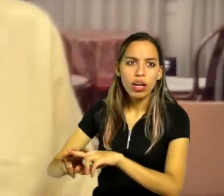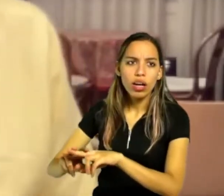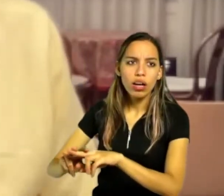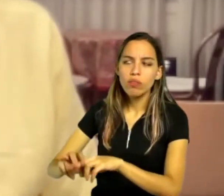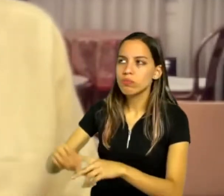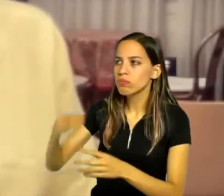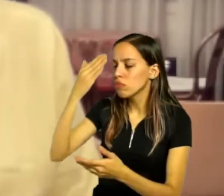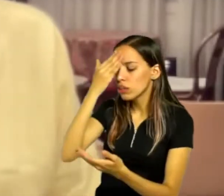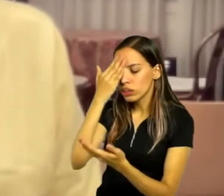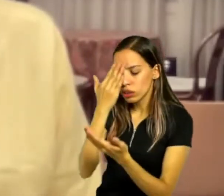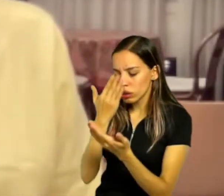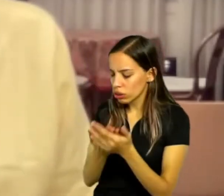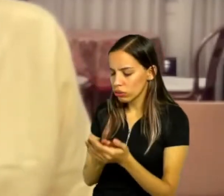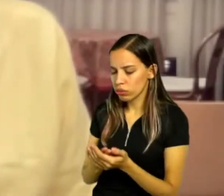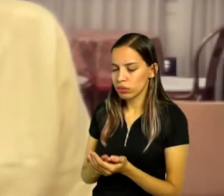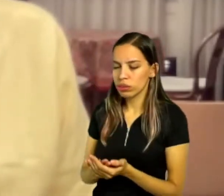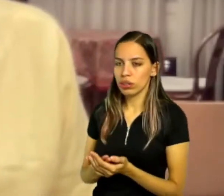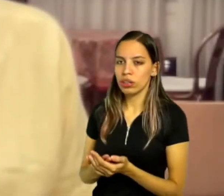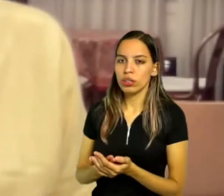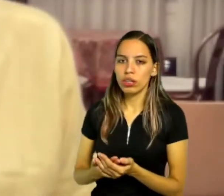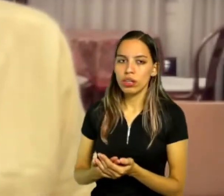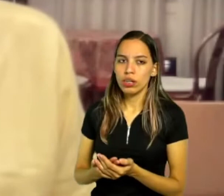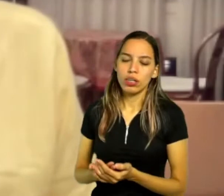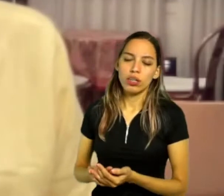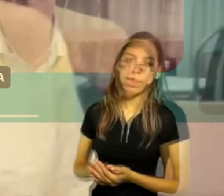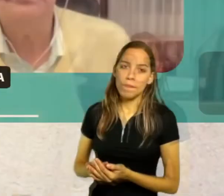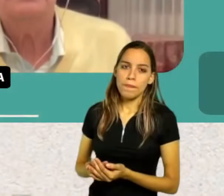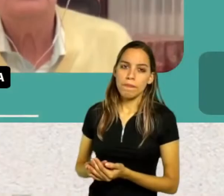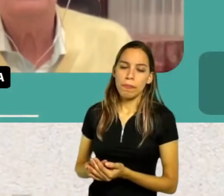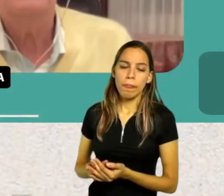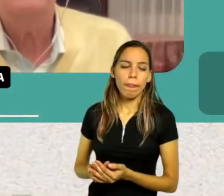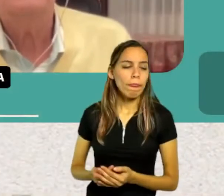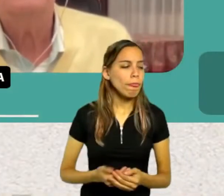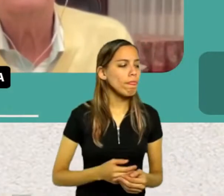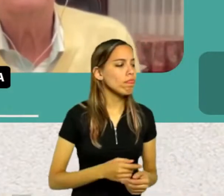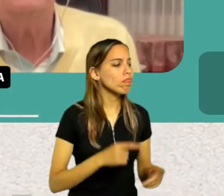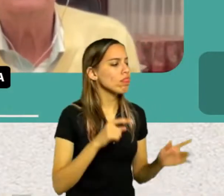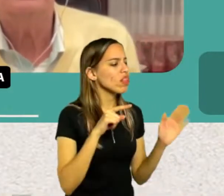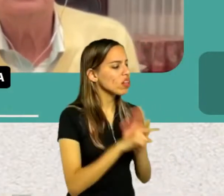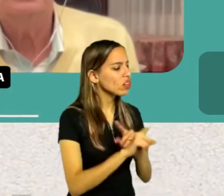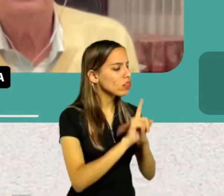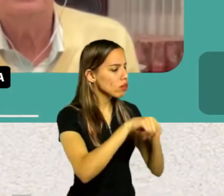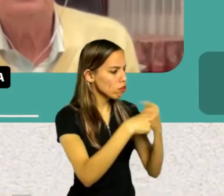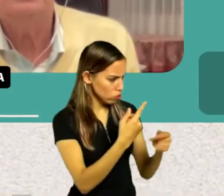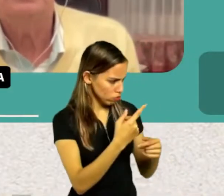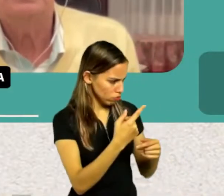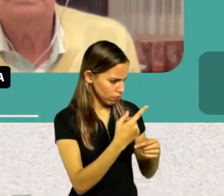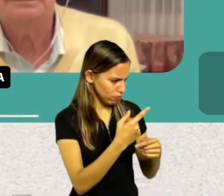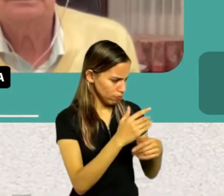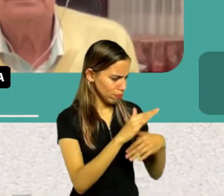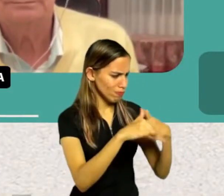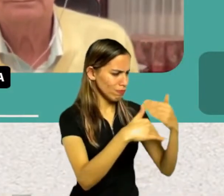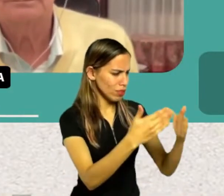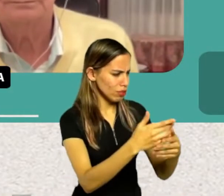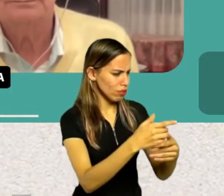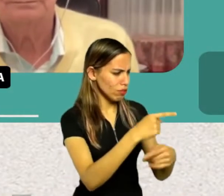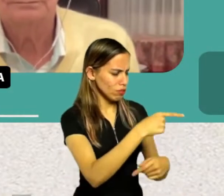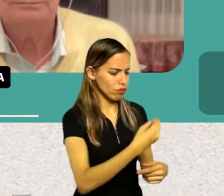não acreditar. E depois que passou, você conviveu com alguns dos personagens que